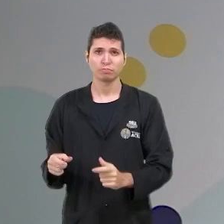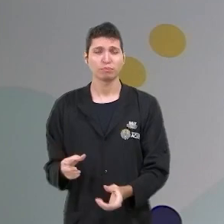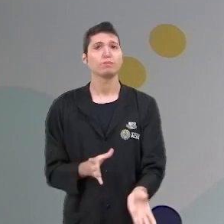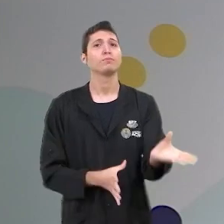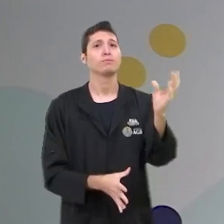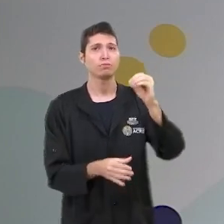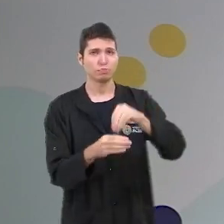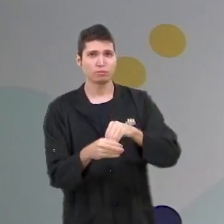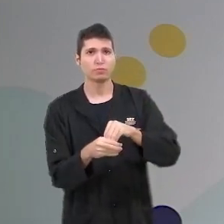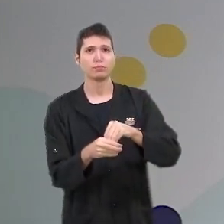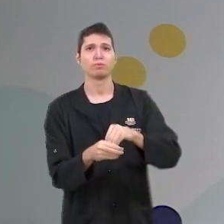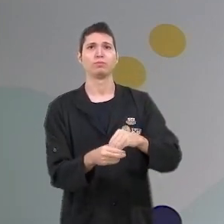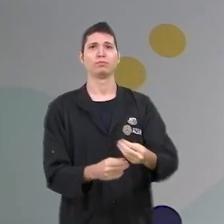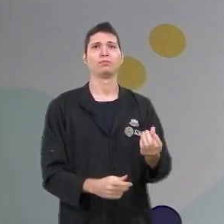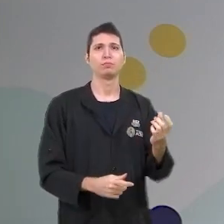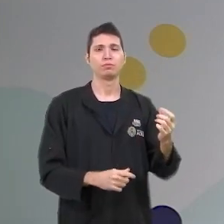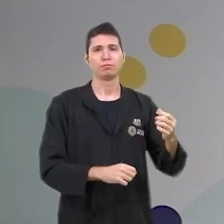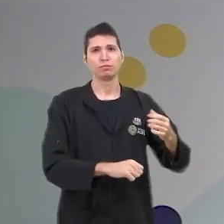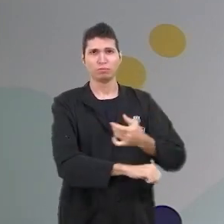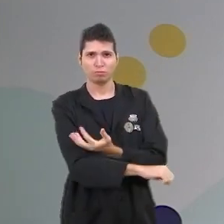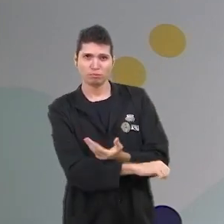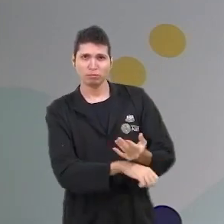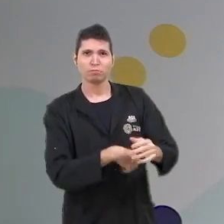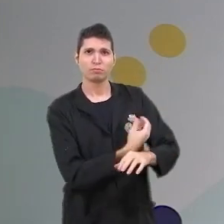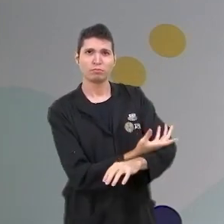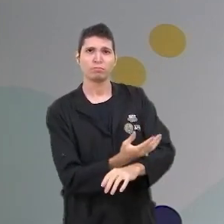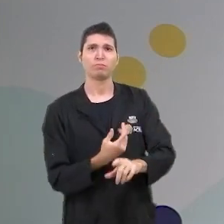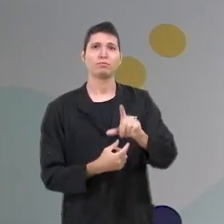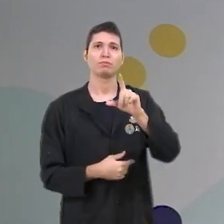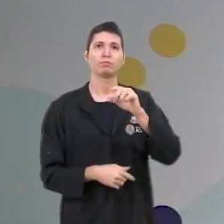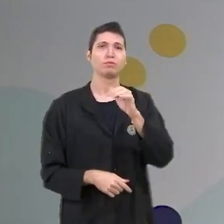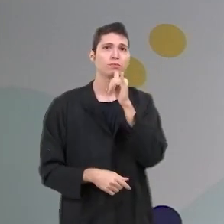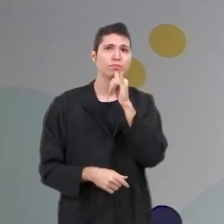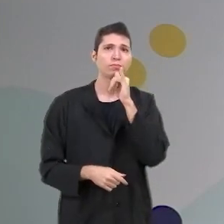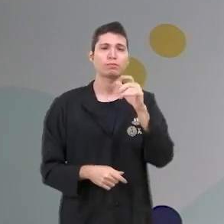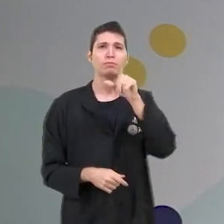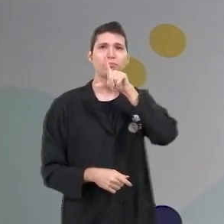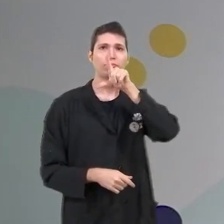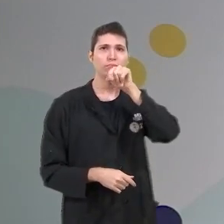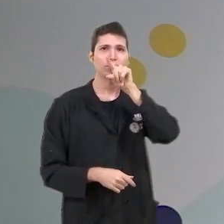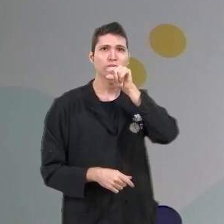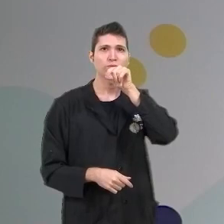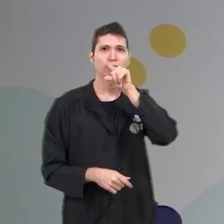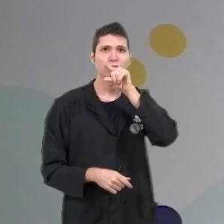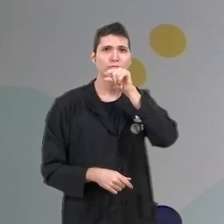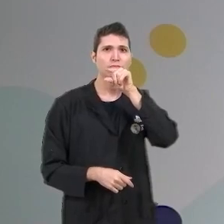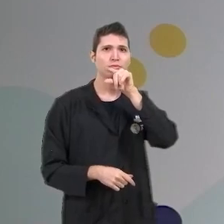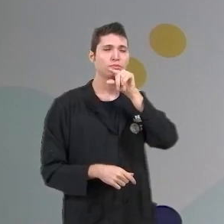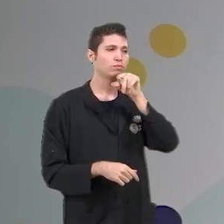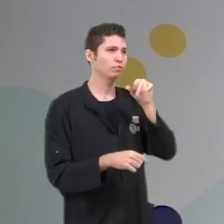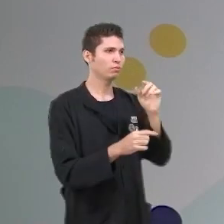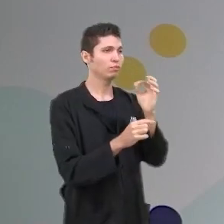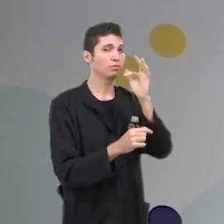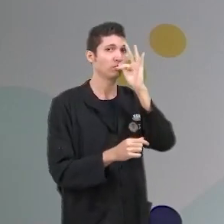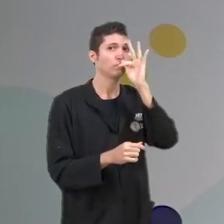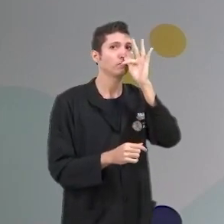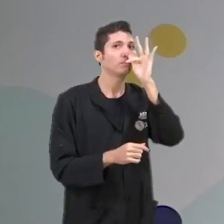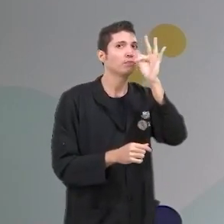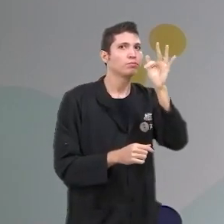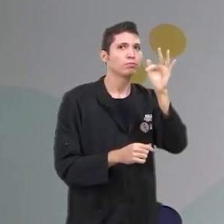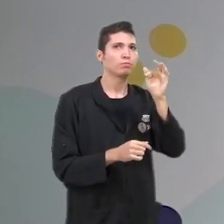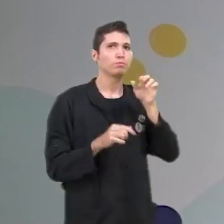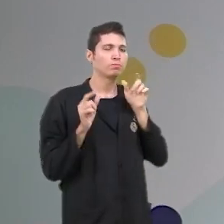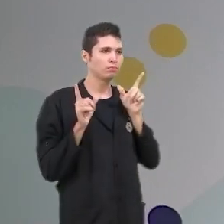vai lá um pássaro e pega pólen de uma flor e vai lá no